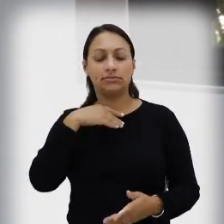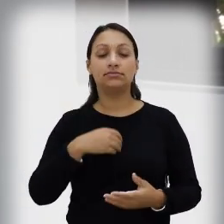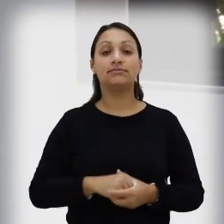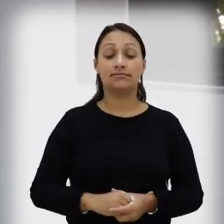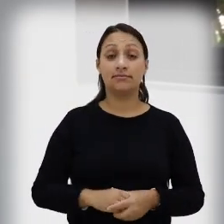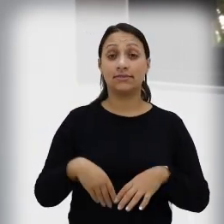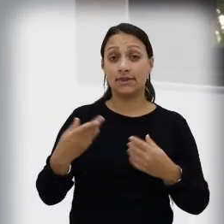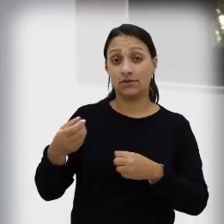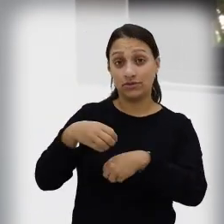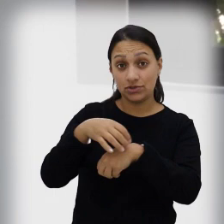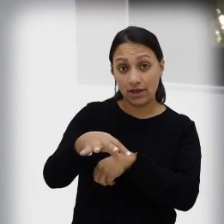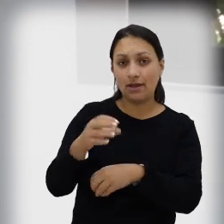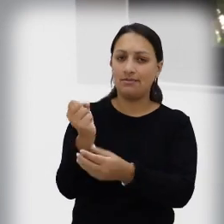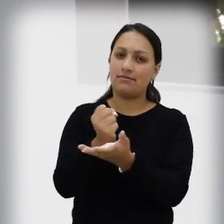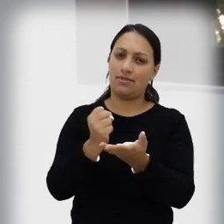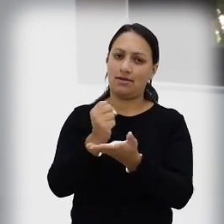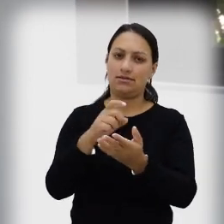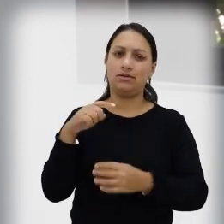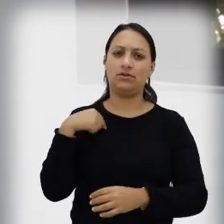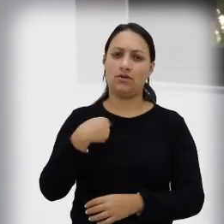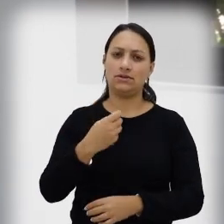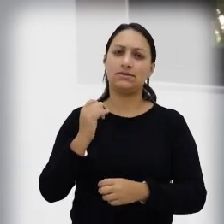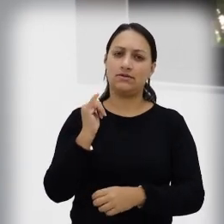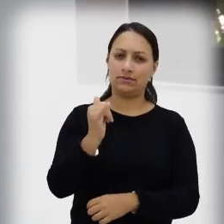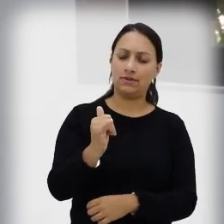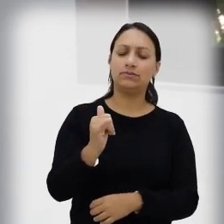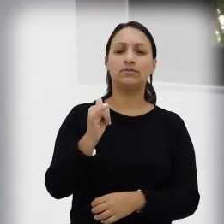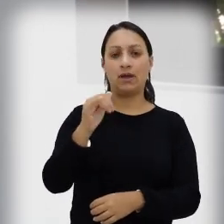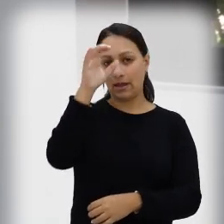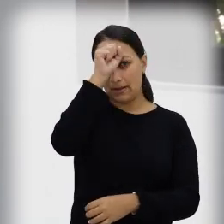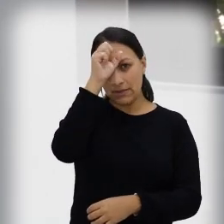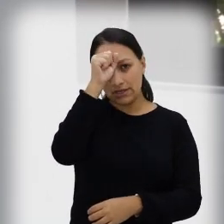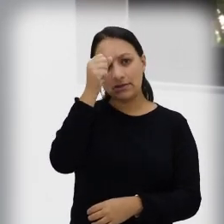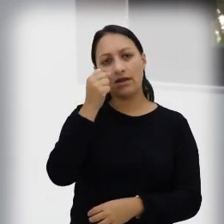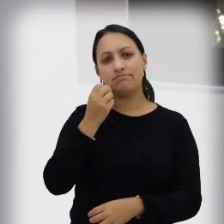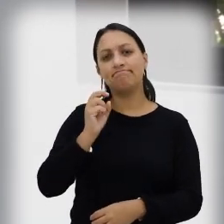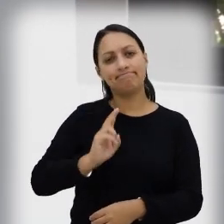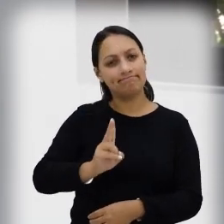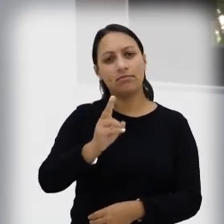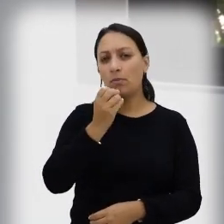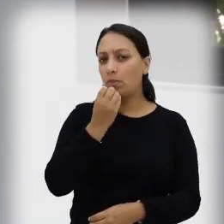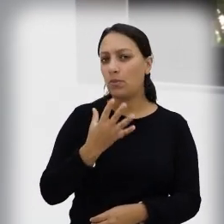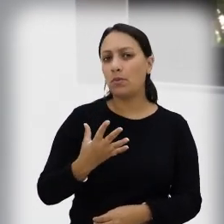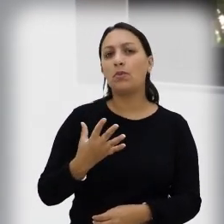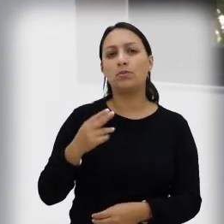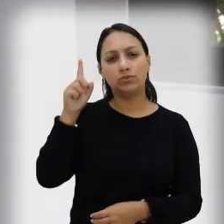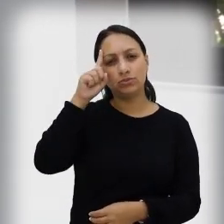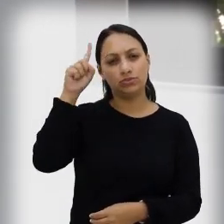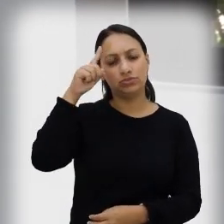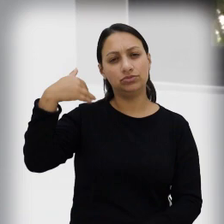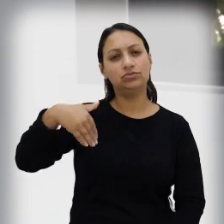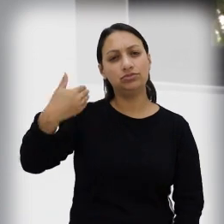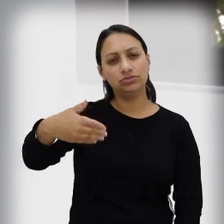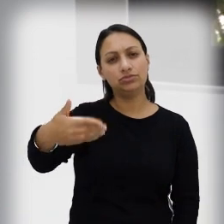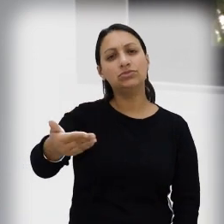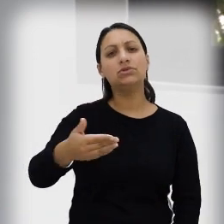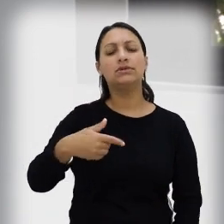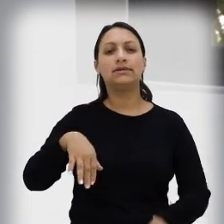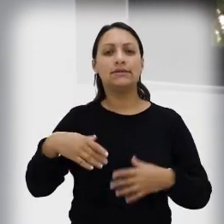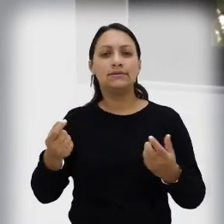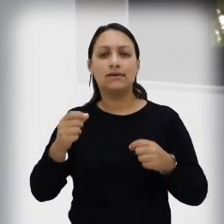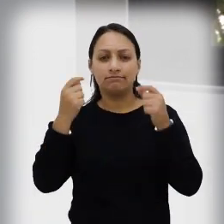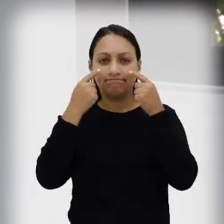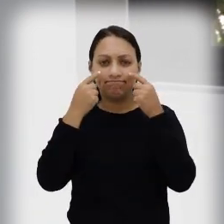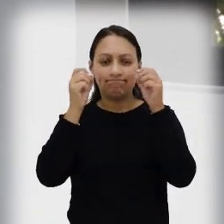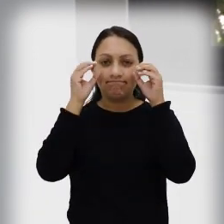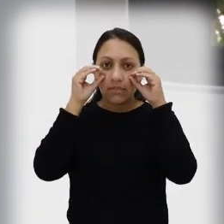a gente dá aquela dica básica, assim, né, aprender nunca é demais. Né? Então, assim, a gente está sempre aprendendo todos os dias. Né? Abre o seu ouvido e o